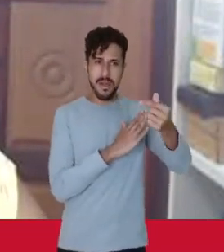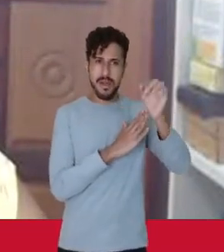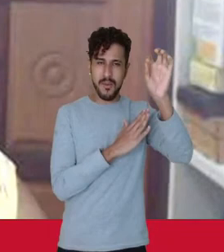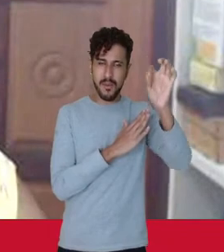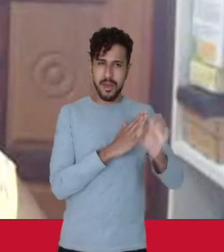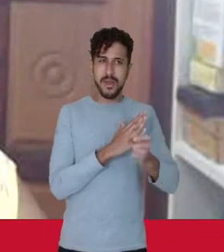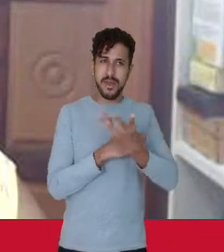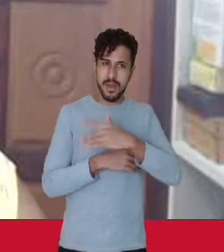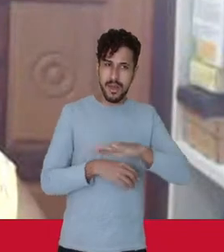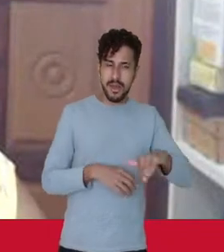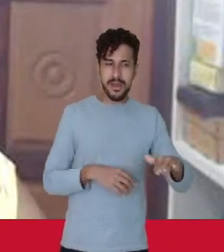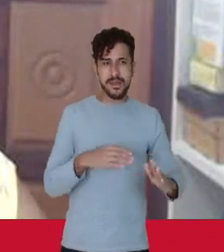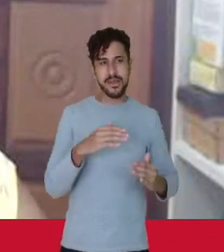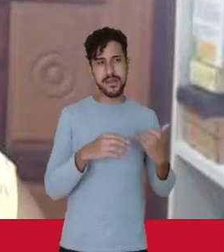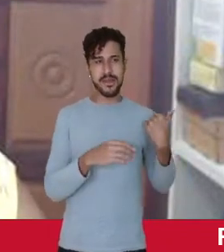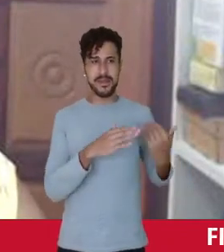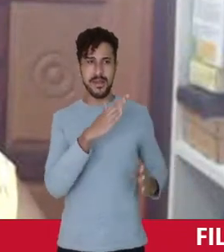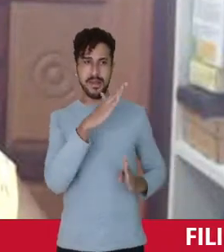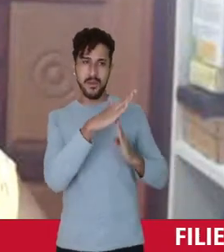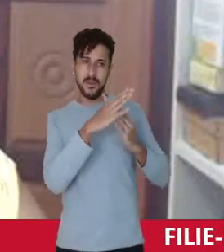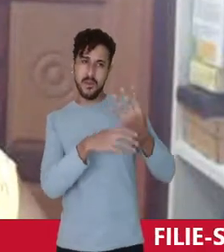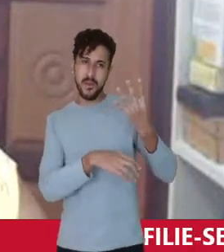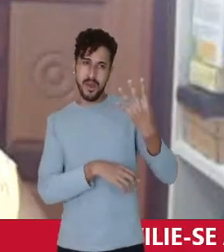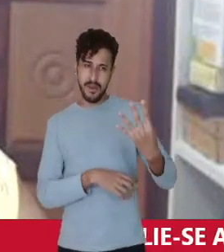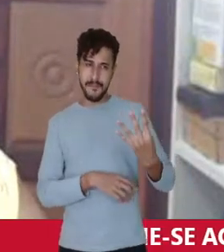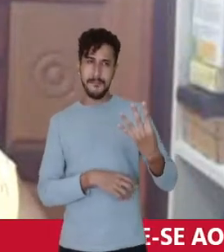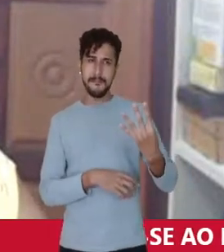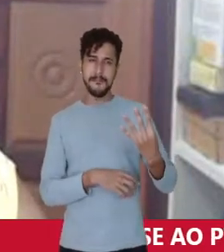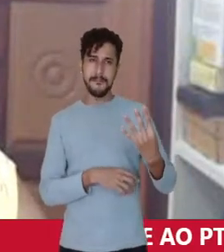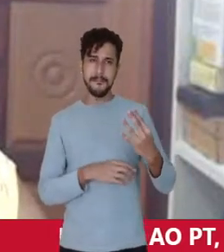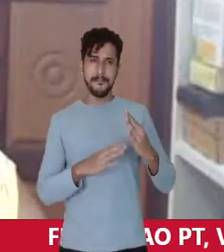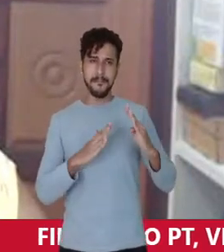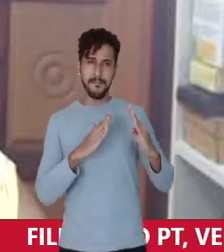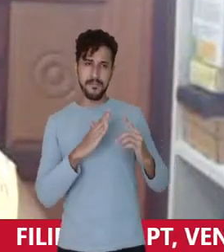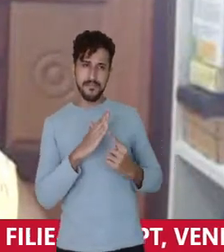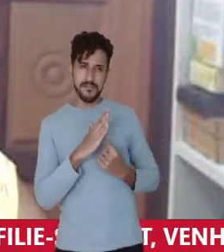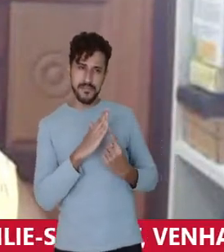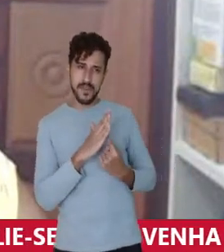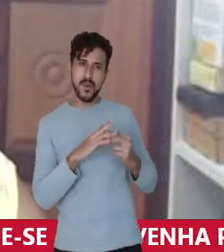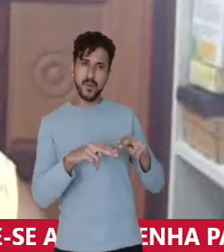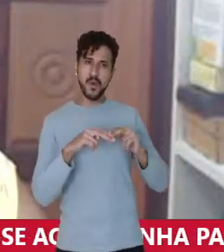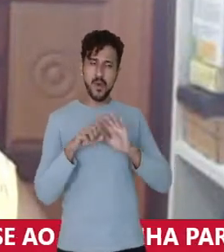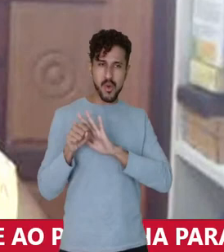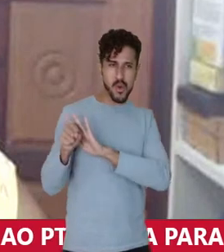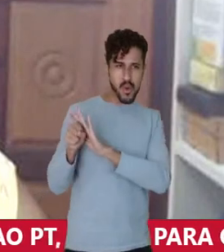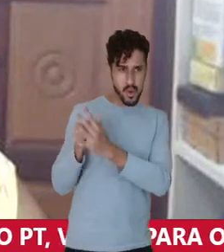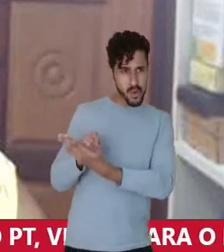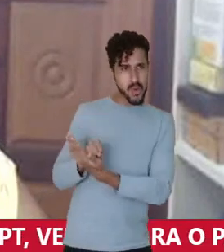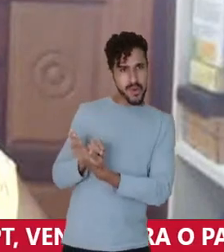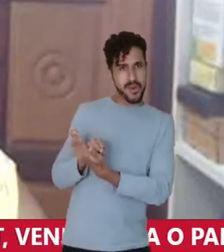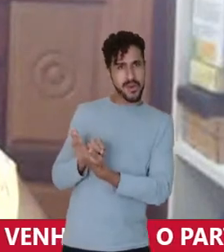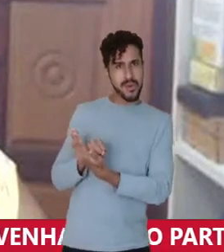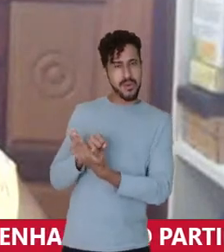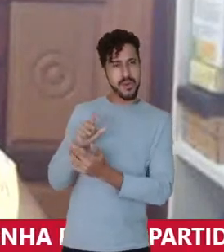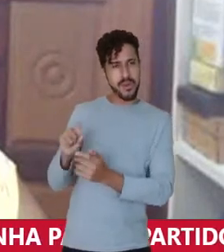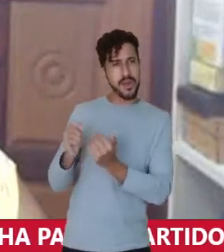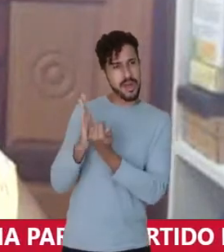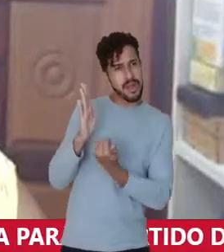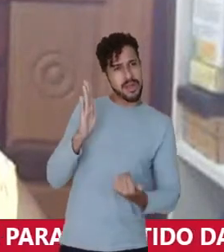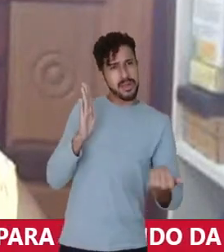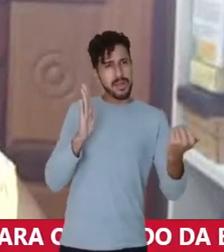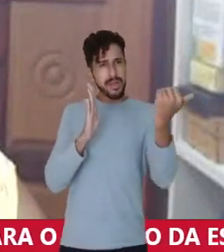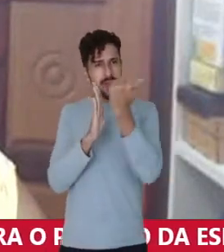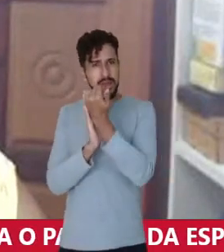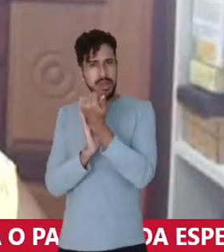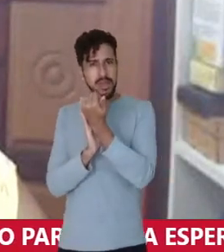em crianças de até 4 anos. O isolamento social com a pandemia da Covid-19 e o aumento